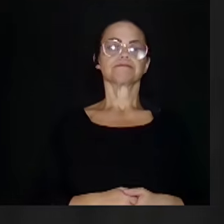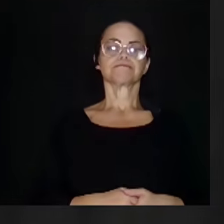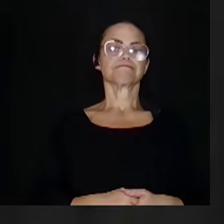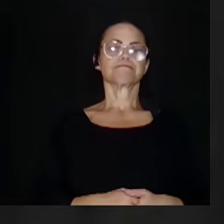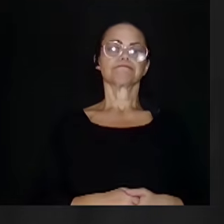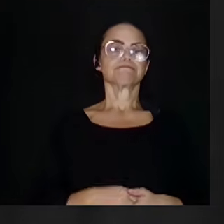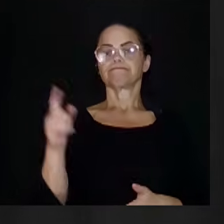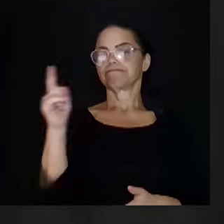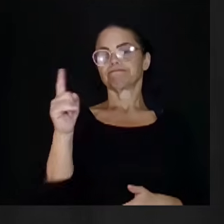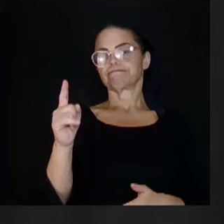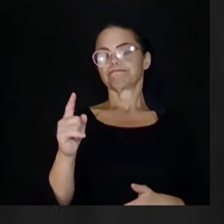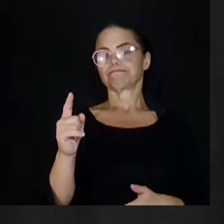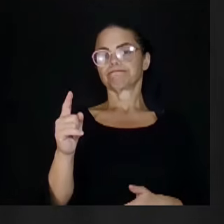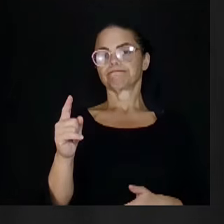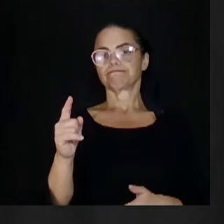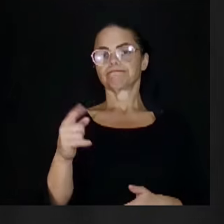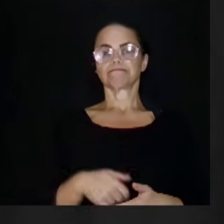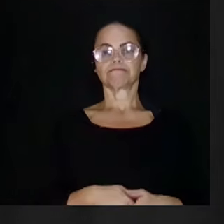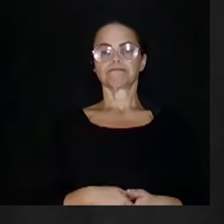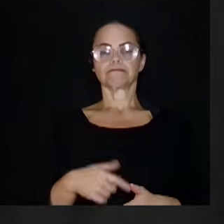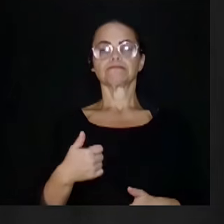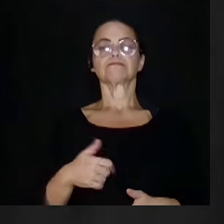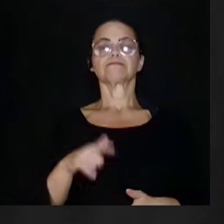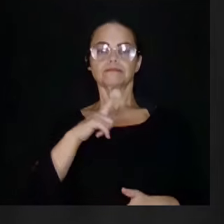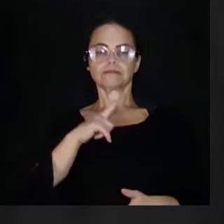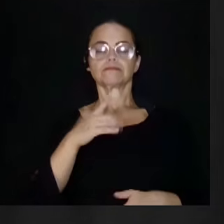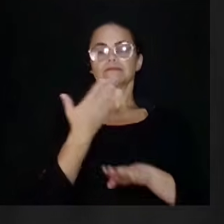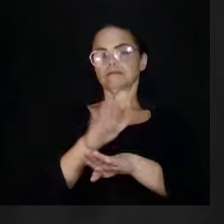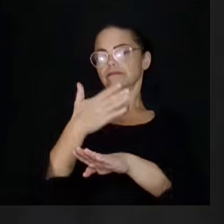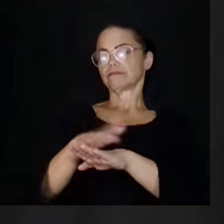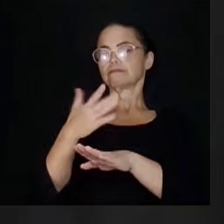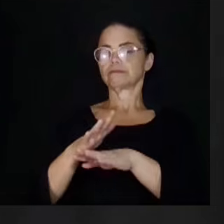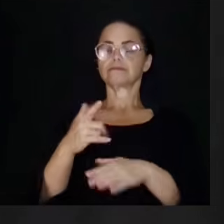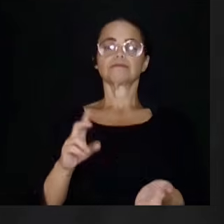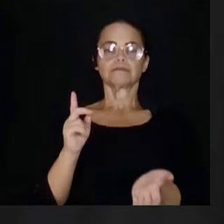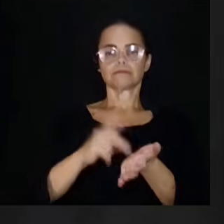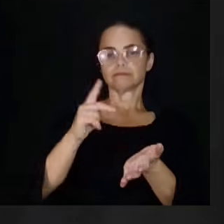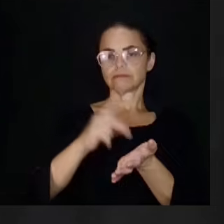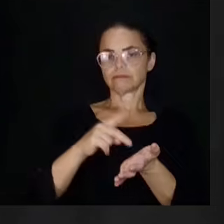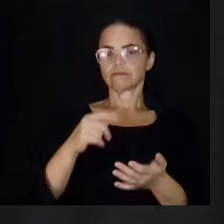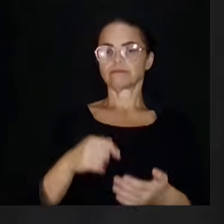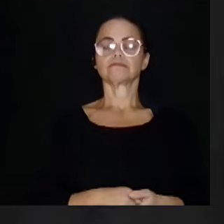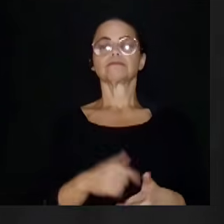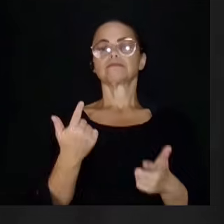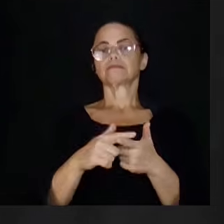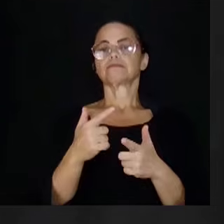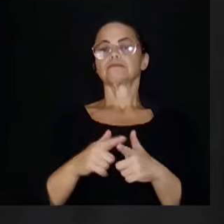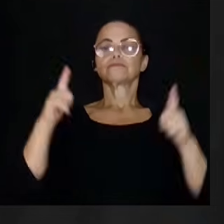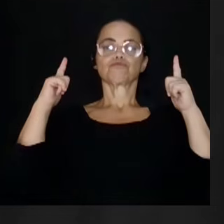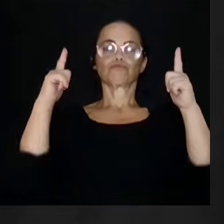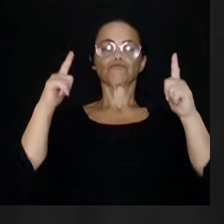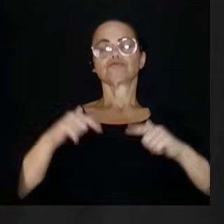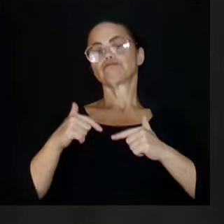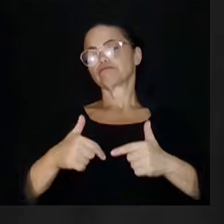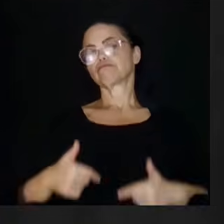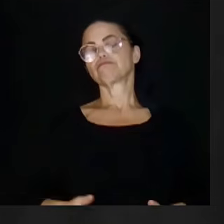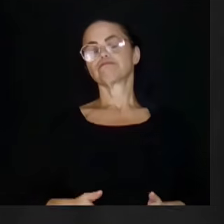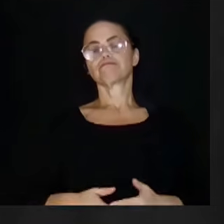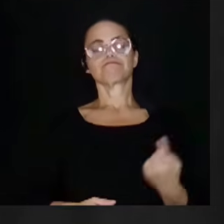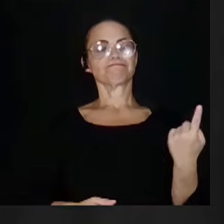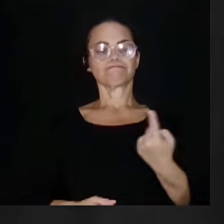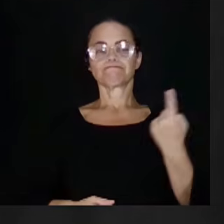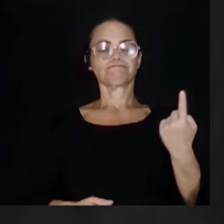estar, né? Tinha que estar participando realmente, né? Porque a luta individual ela não constrói, a luta ela tem que